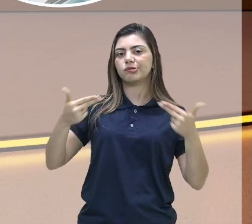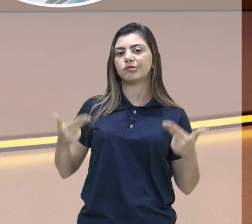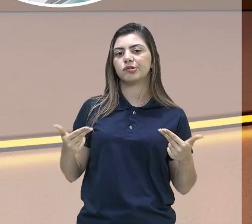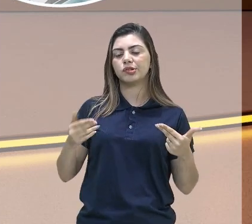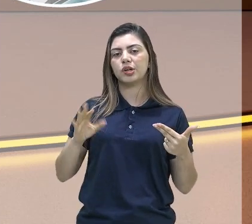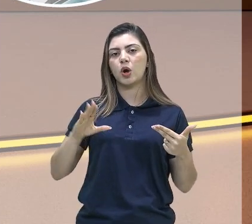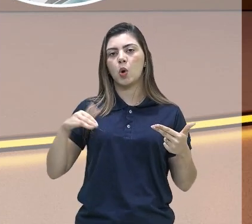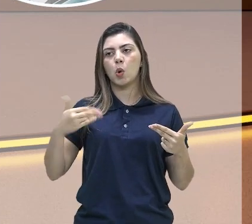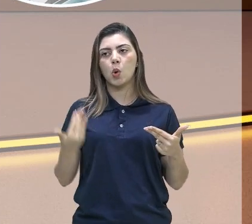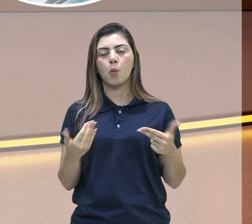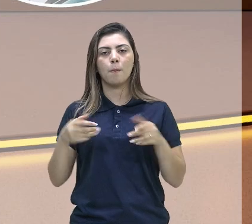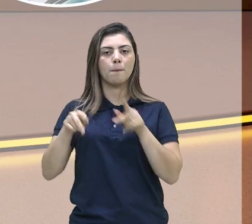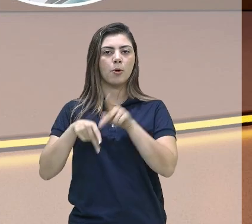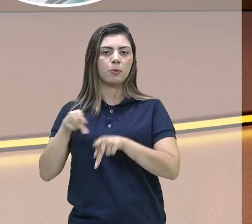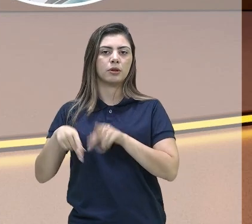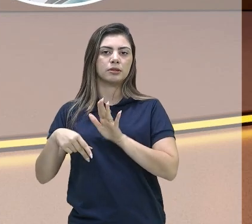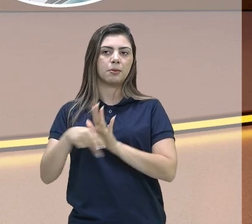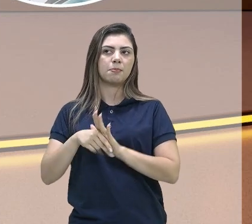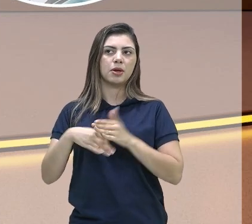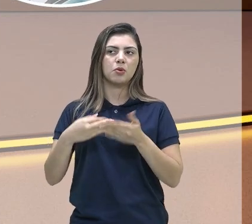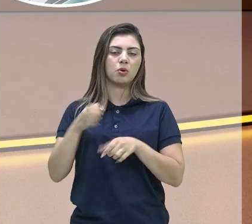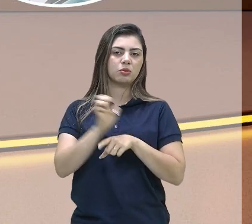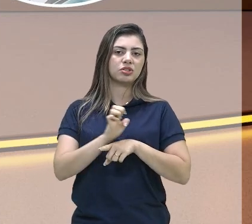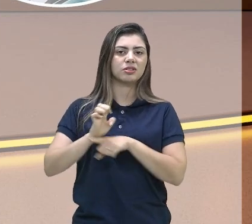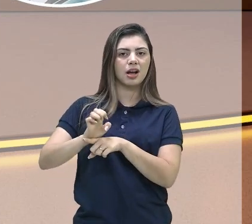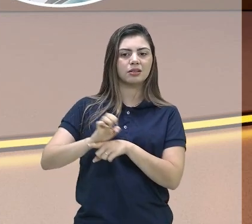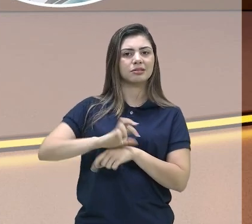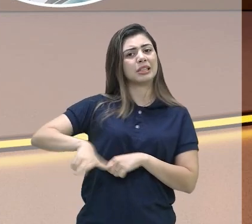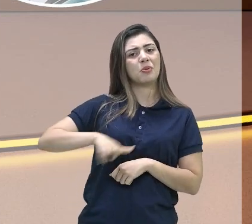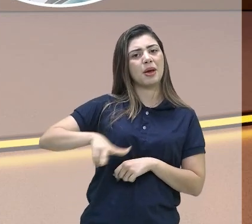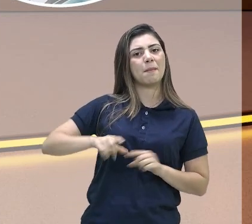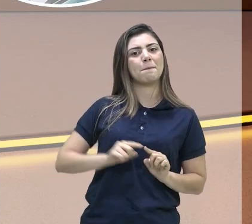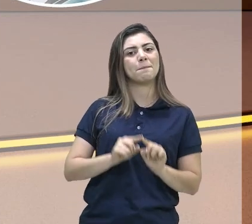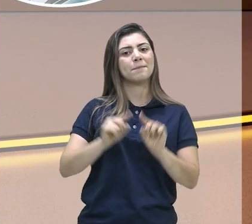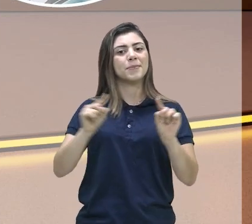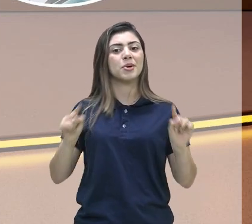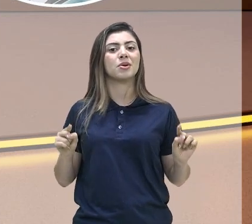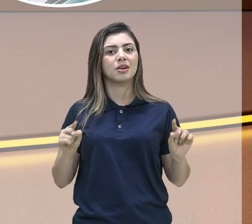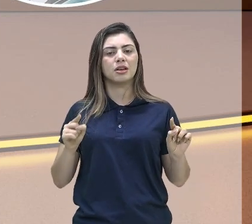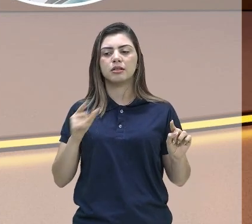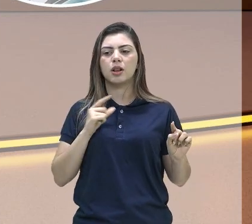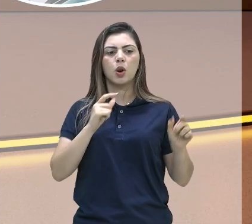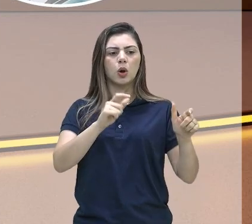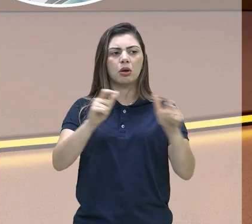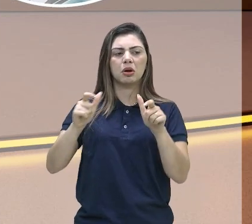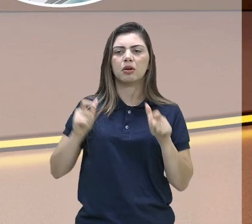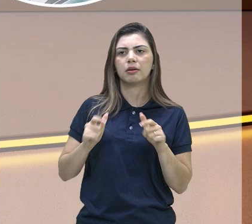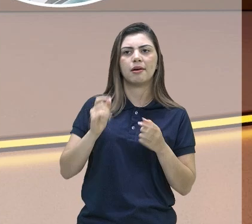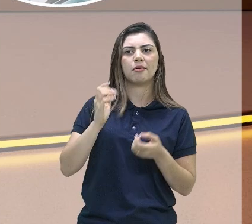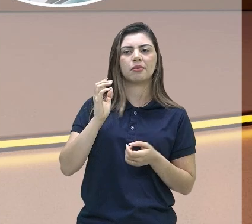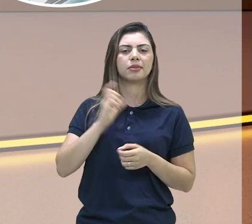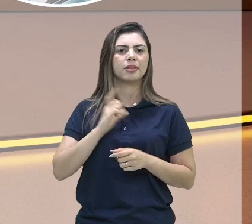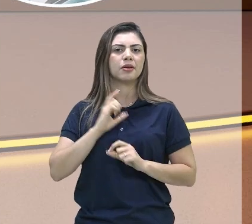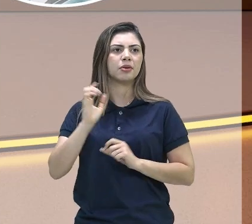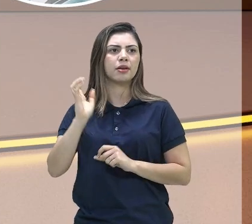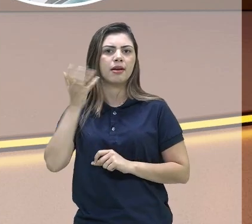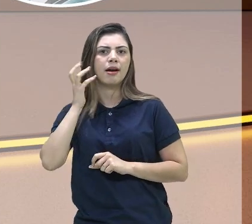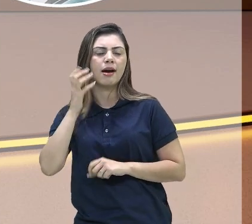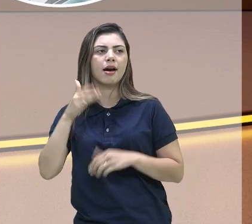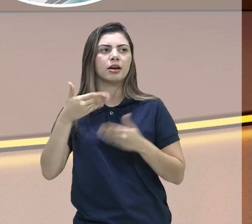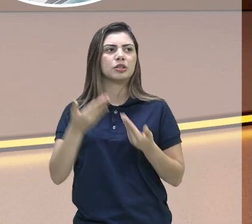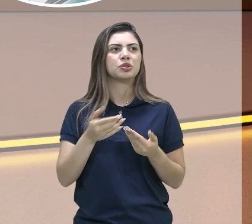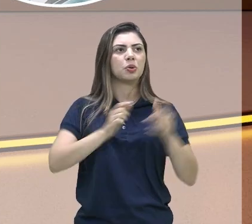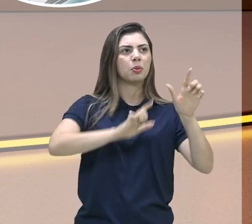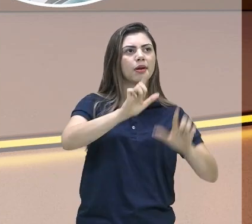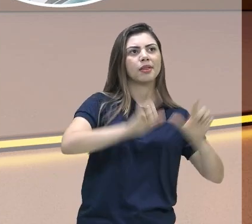meu povo, ou do meu estado, mas ela está tocando em todas as rádios, está tocando na televisão,